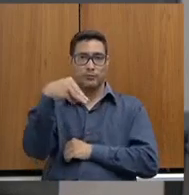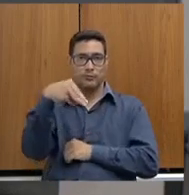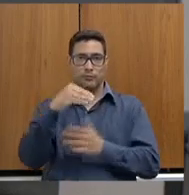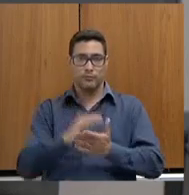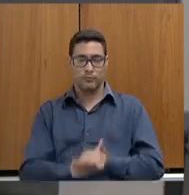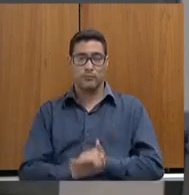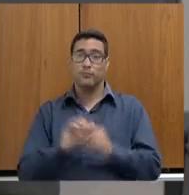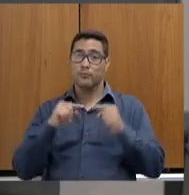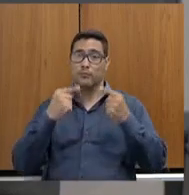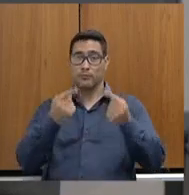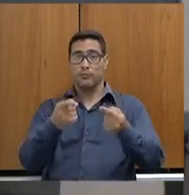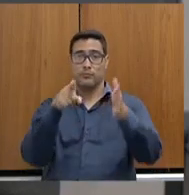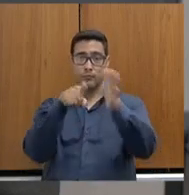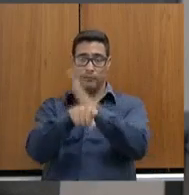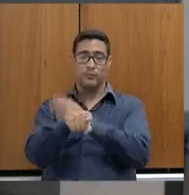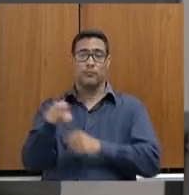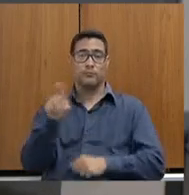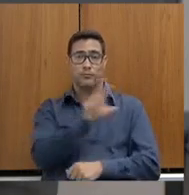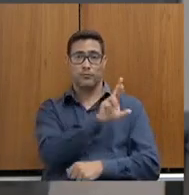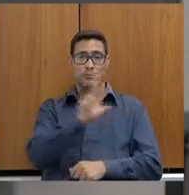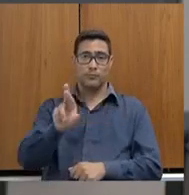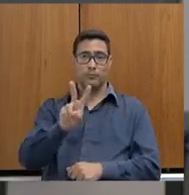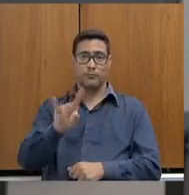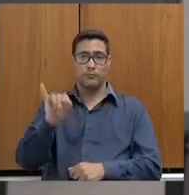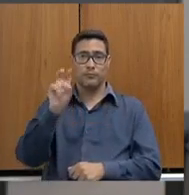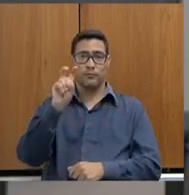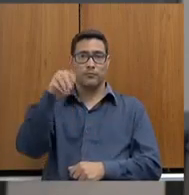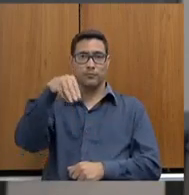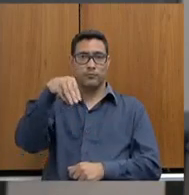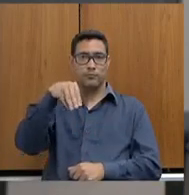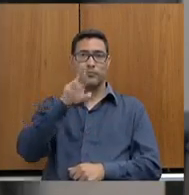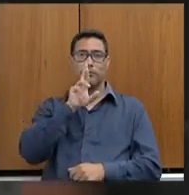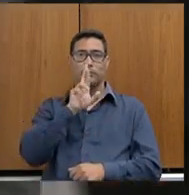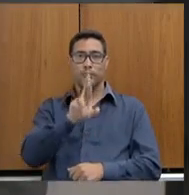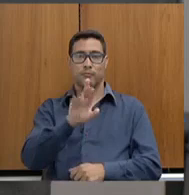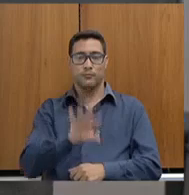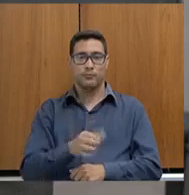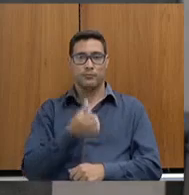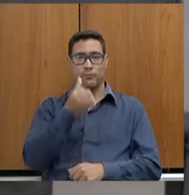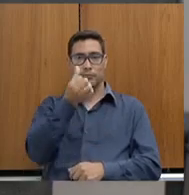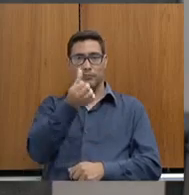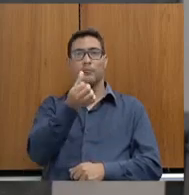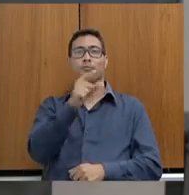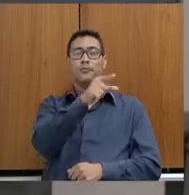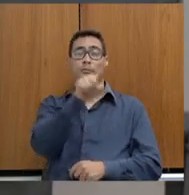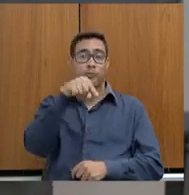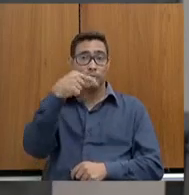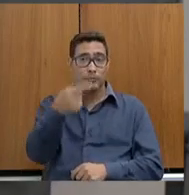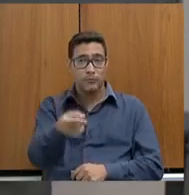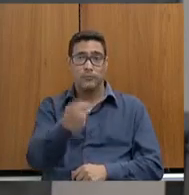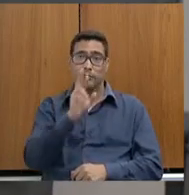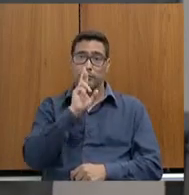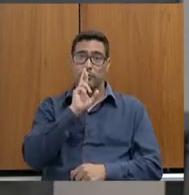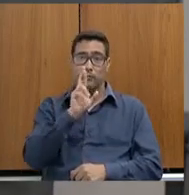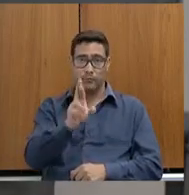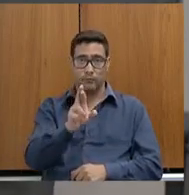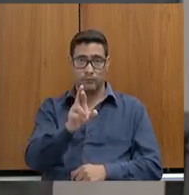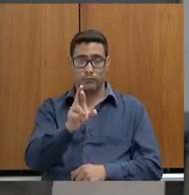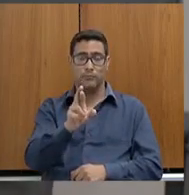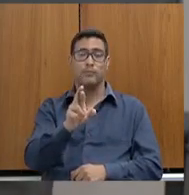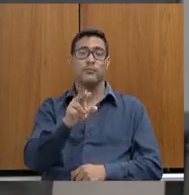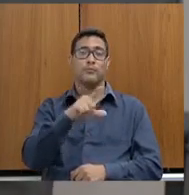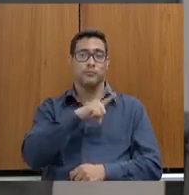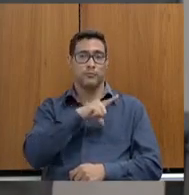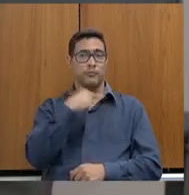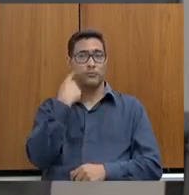após cada interpelação, a autoridade estadual disparará de cinco minutos para respondê-la. Seis, após a resposta da autoridade estadual,